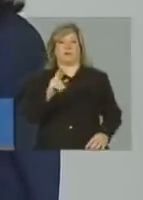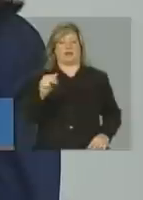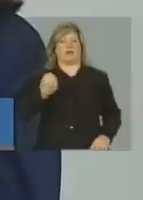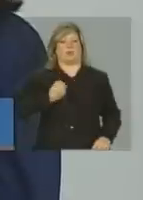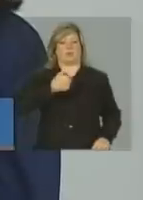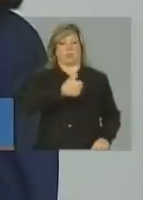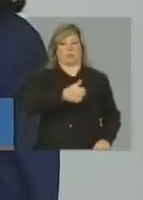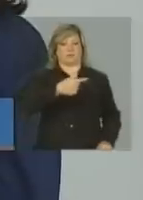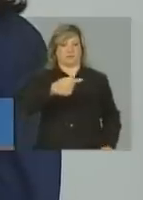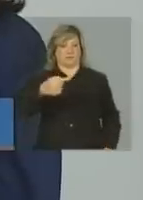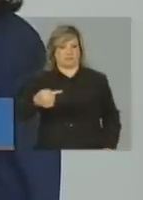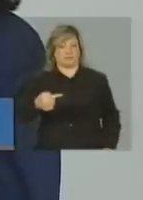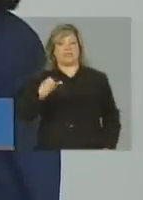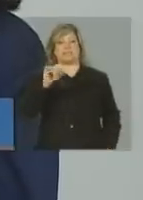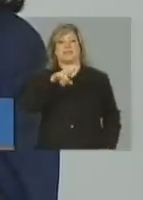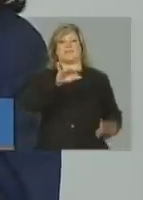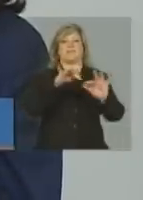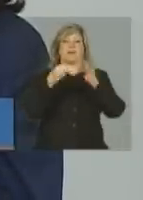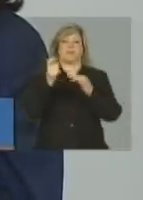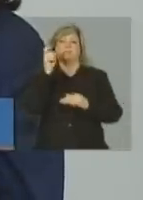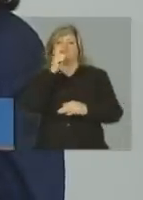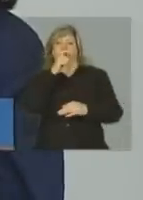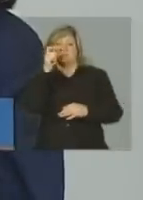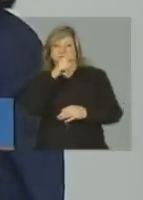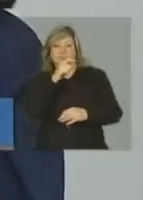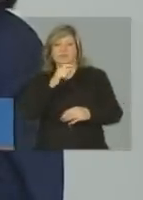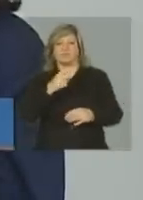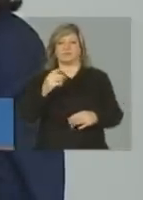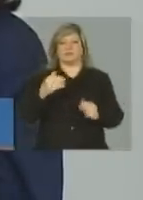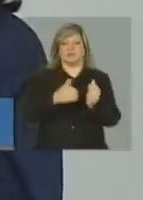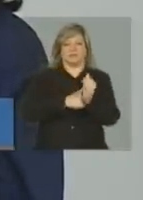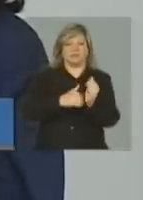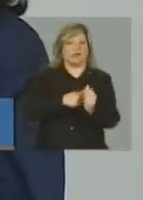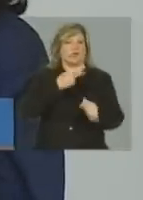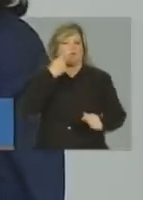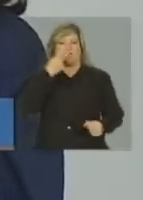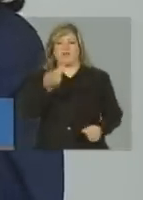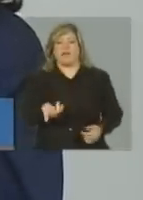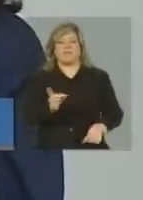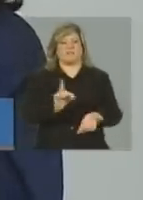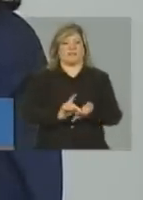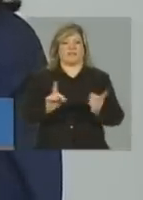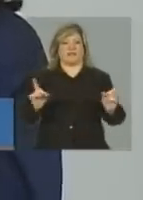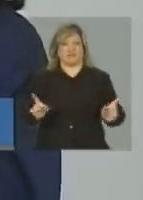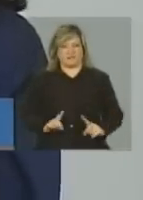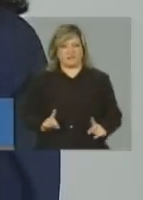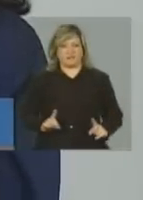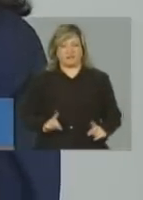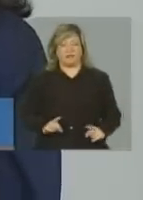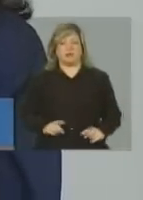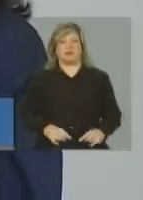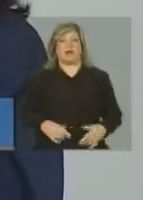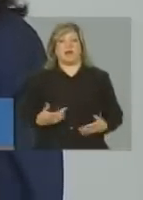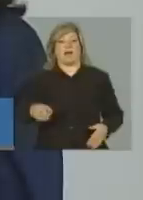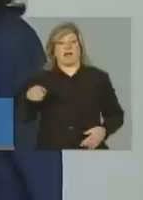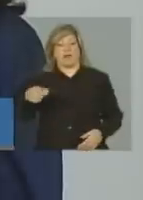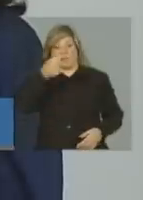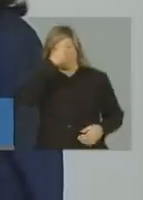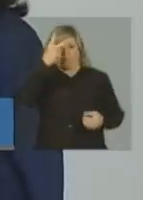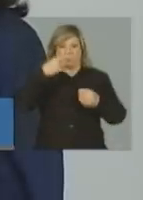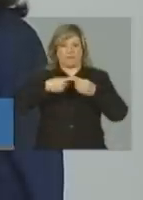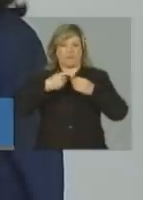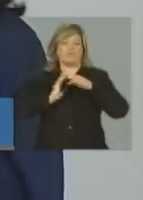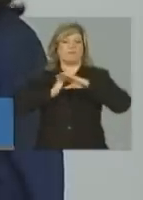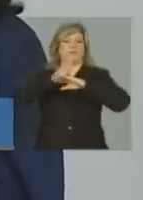omitindo informação ou prestando informações inverídicas, enfim, agindo de má fé, a gestão